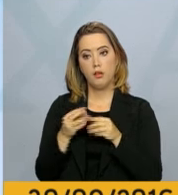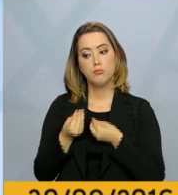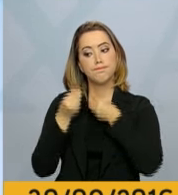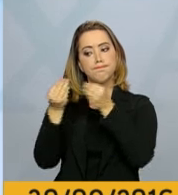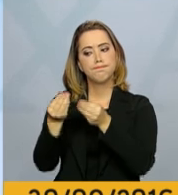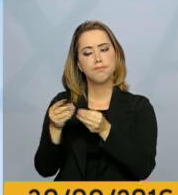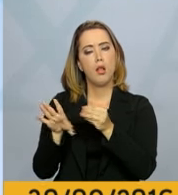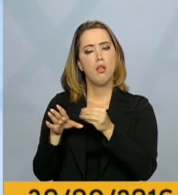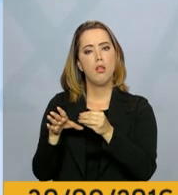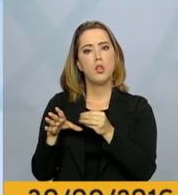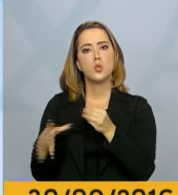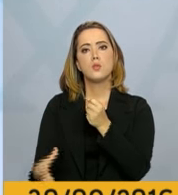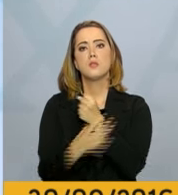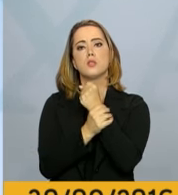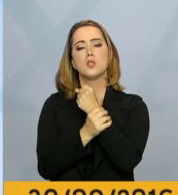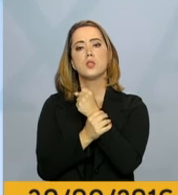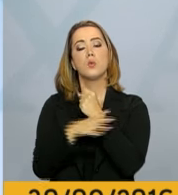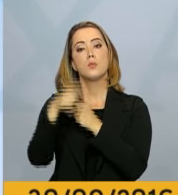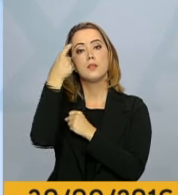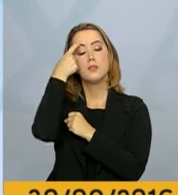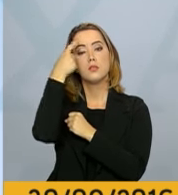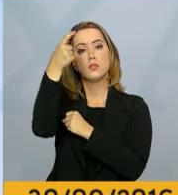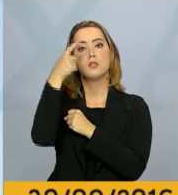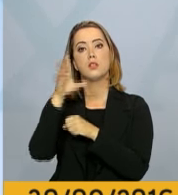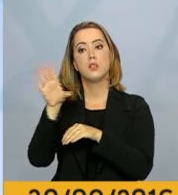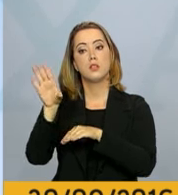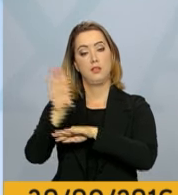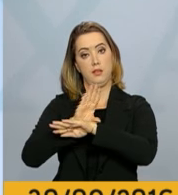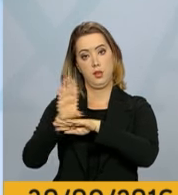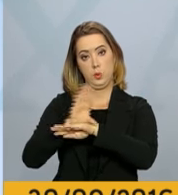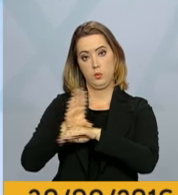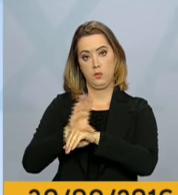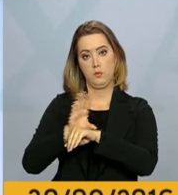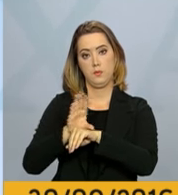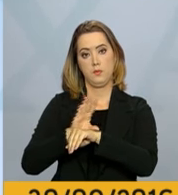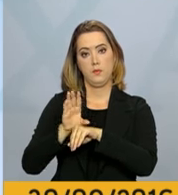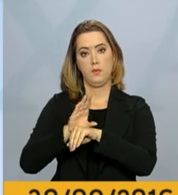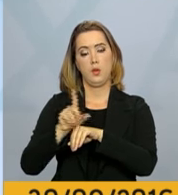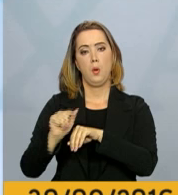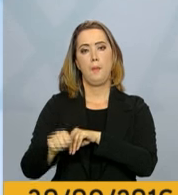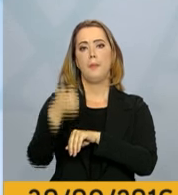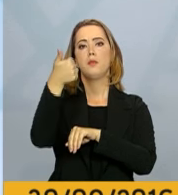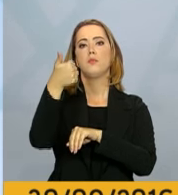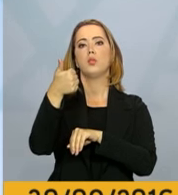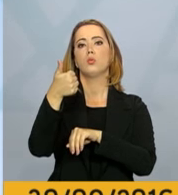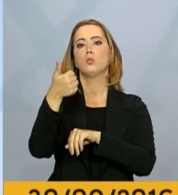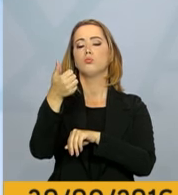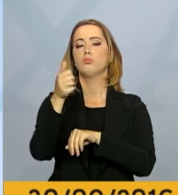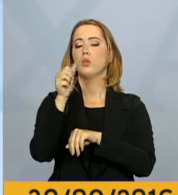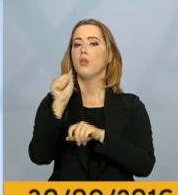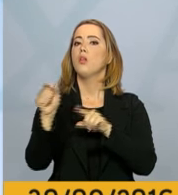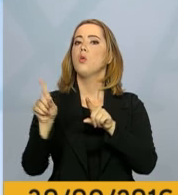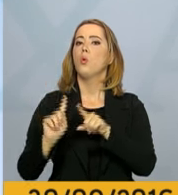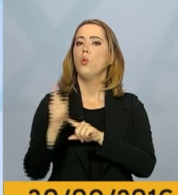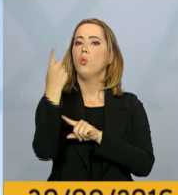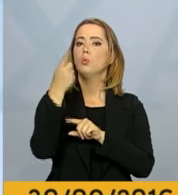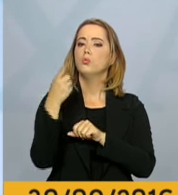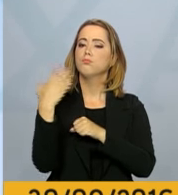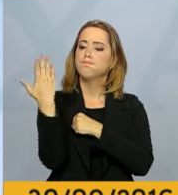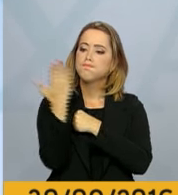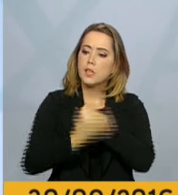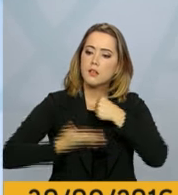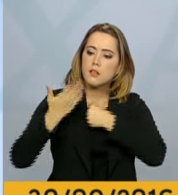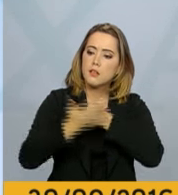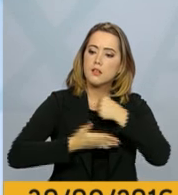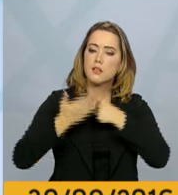Alicerçado na ideia que fundamenta o nosso texto constitucional, que logo no artigo 1º dá como um dos fundamentos da